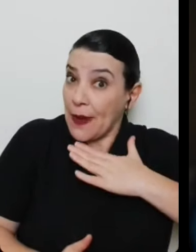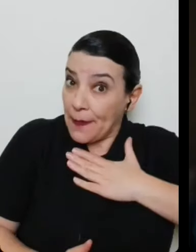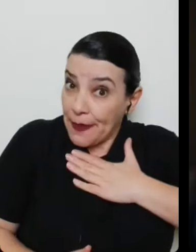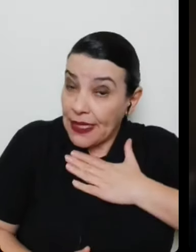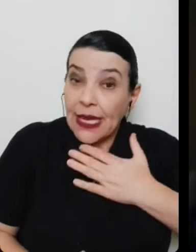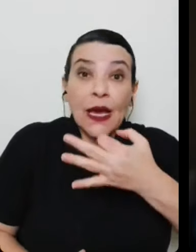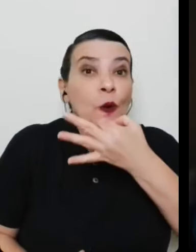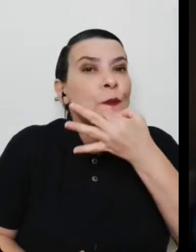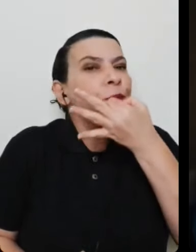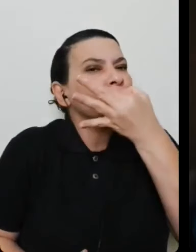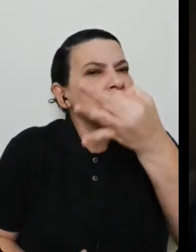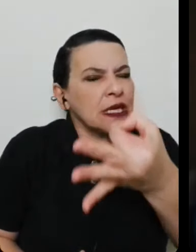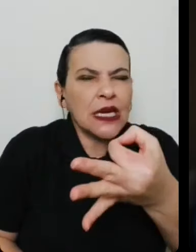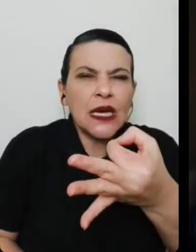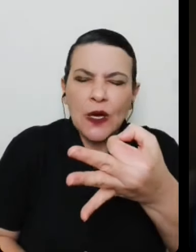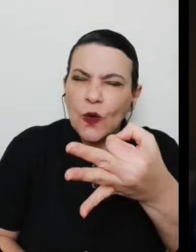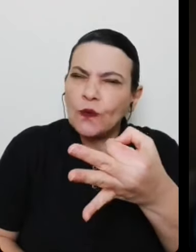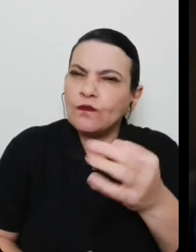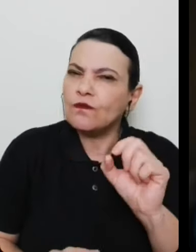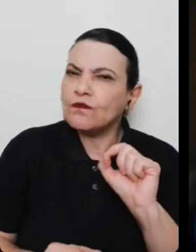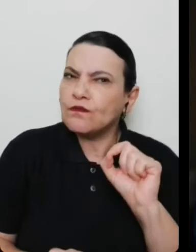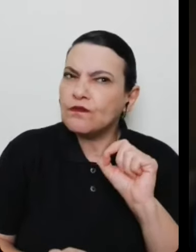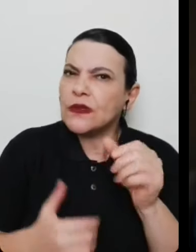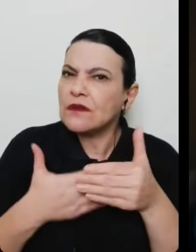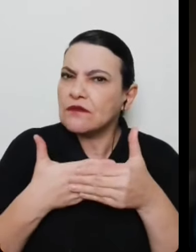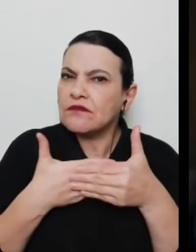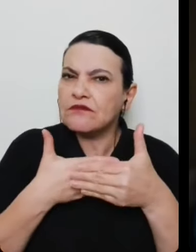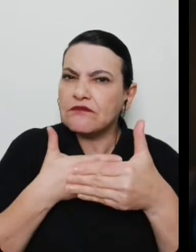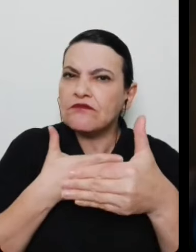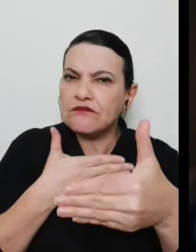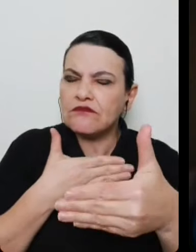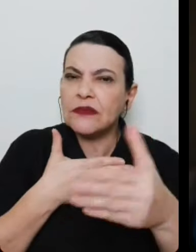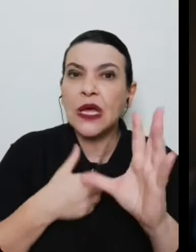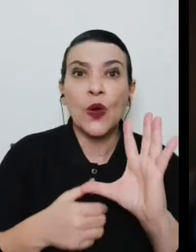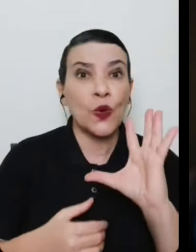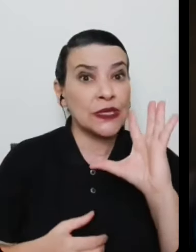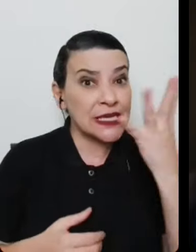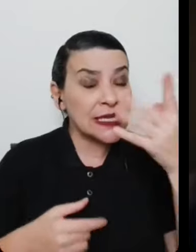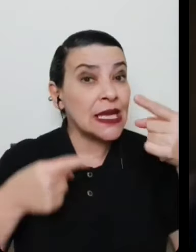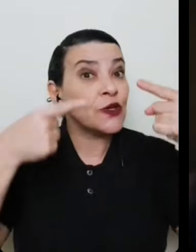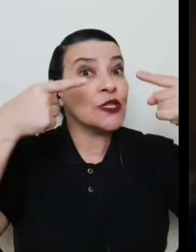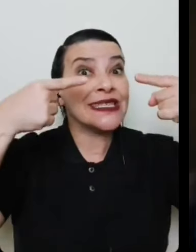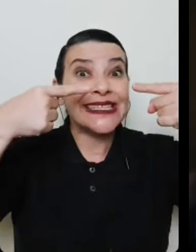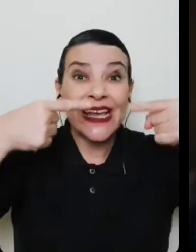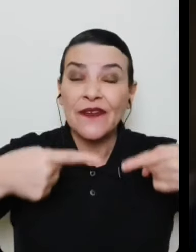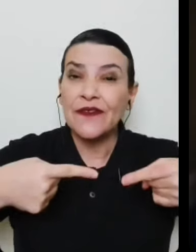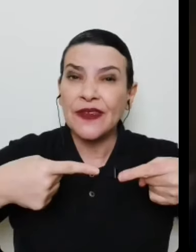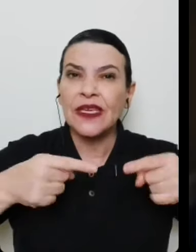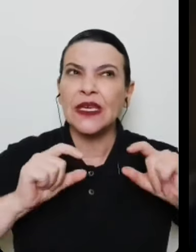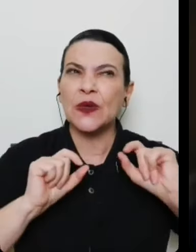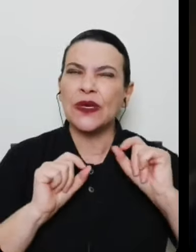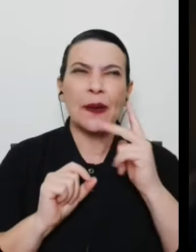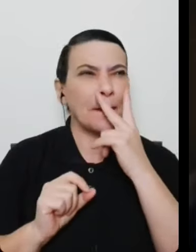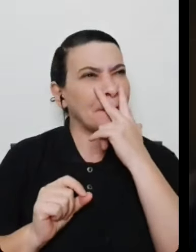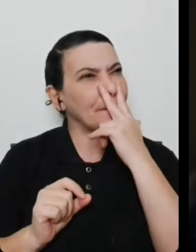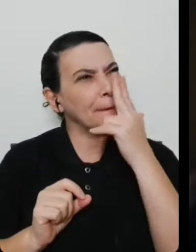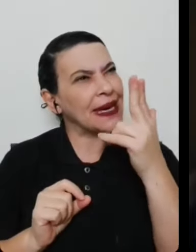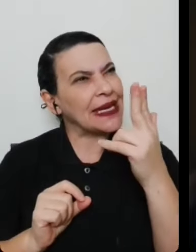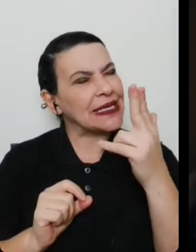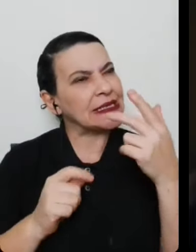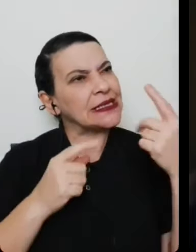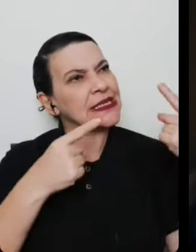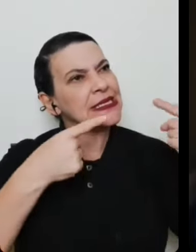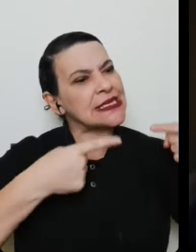entendimento, ali no momento, para esse fim, o desafio é algo que está um pouco mais distante da